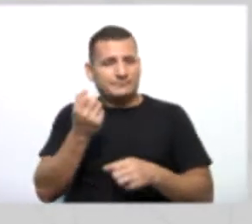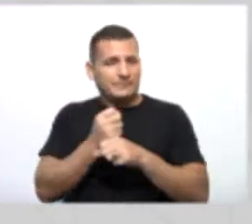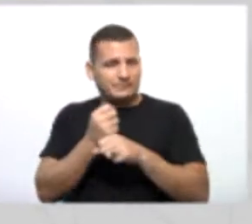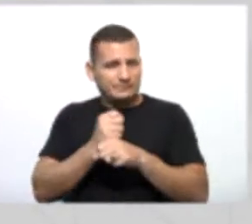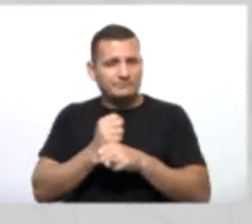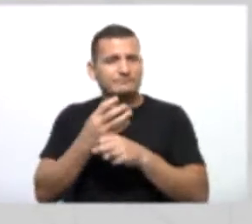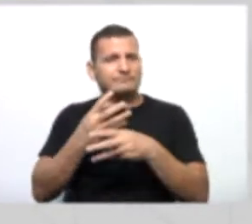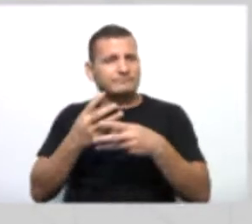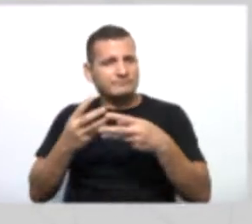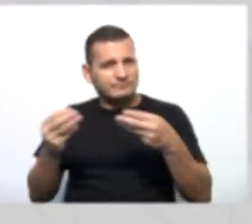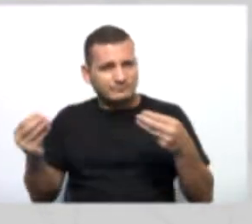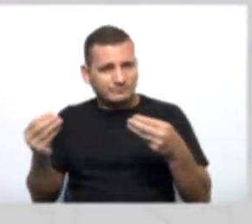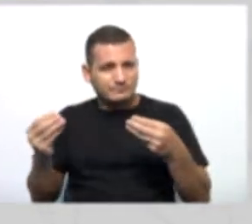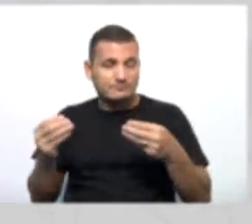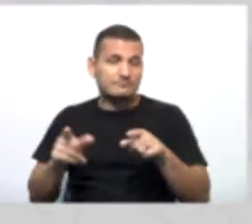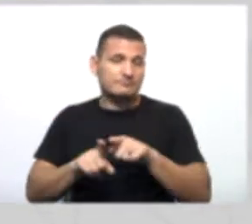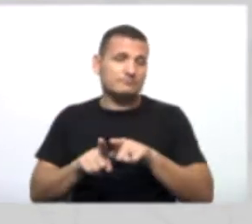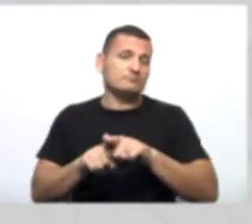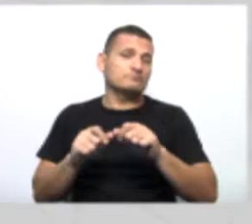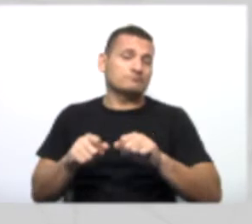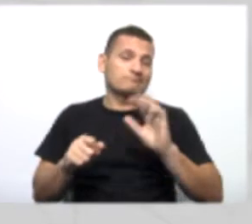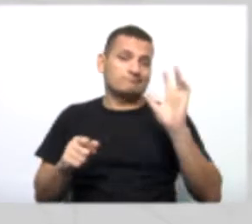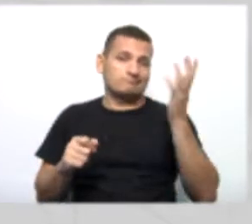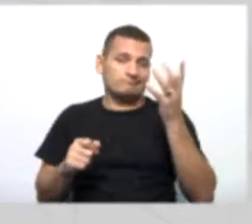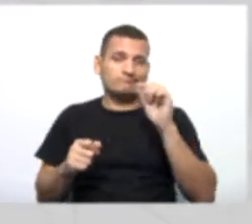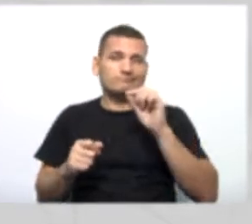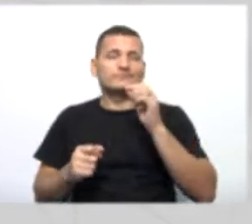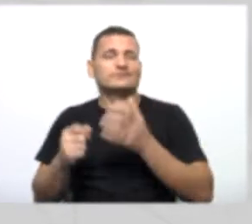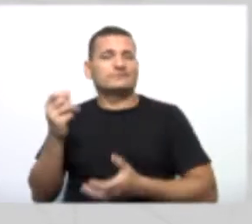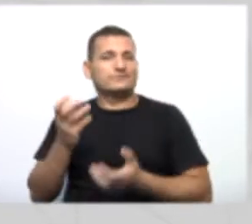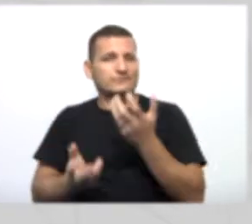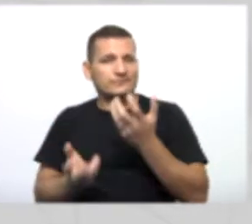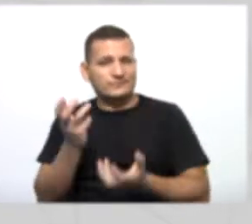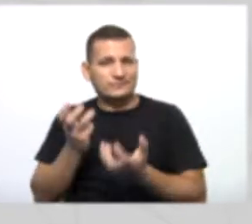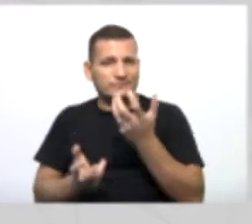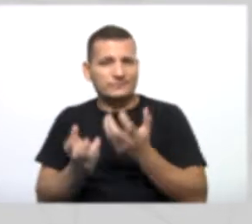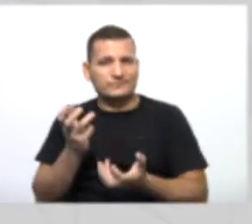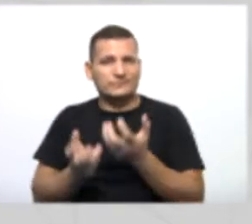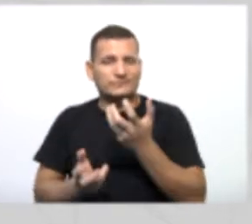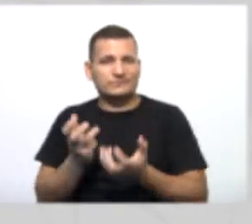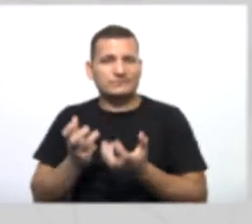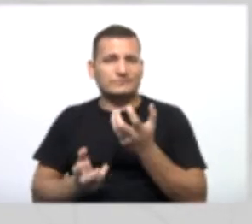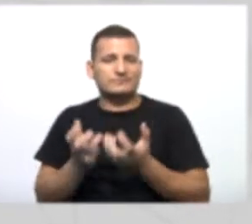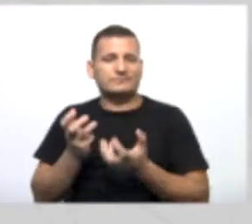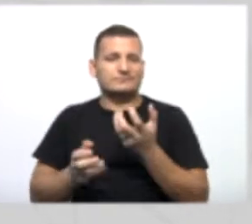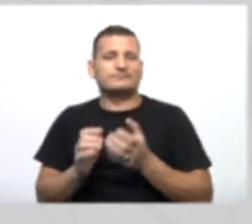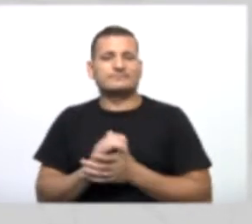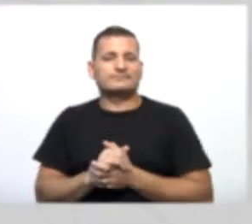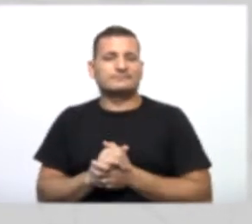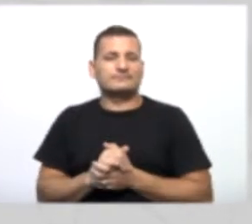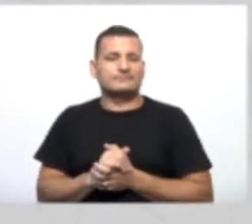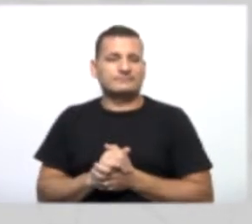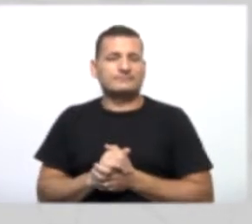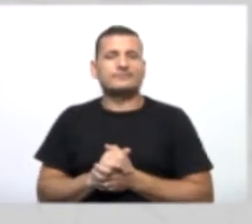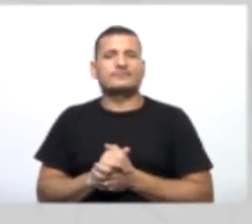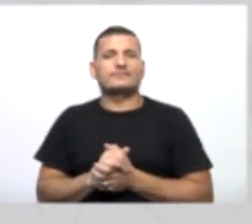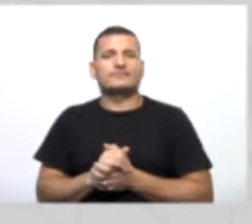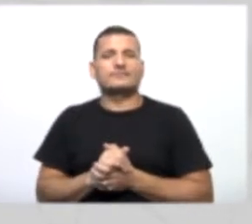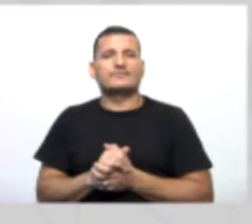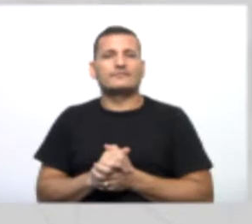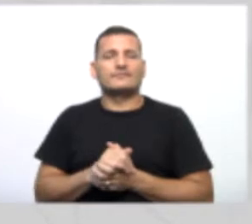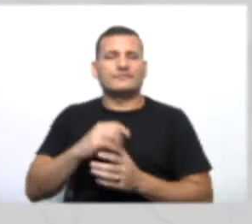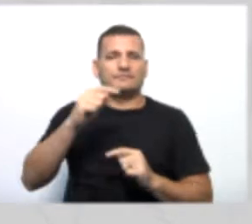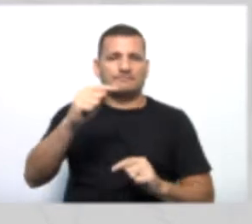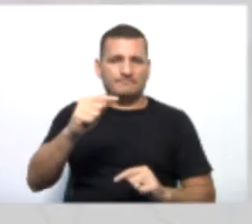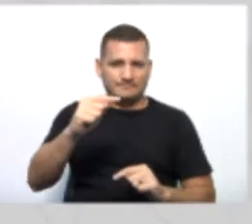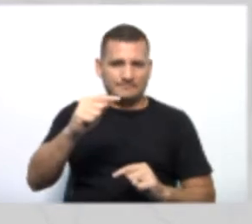acabar, ainda pode acontecer incêndios, né? Favorecer a incidência de incêndios. Olha, garrafa de vidros.